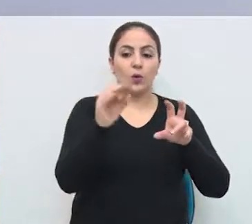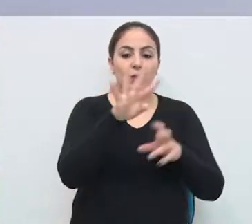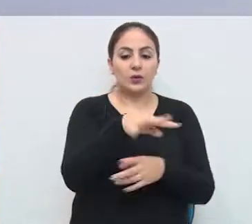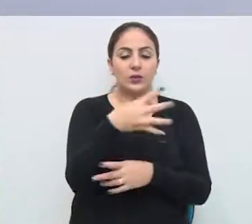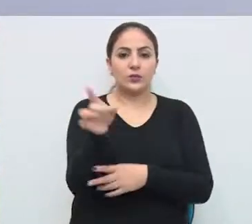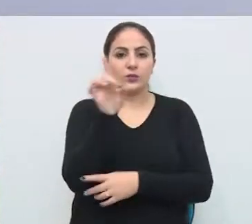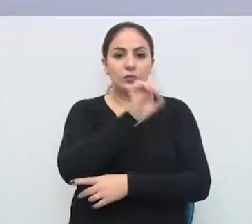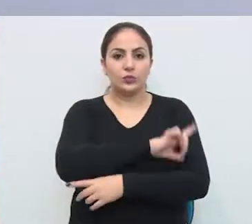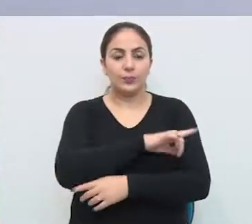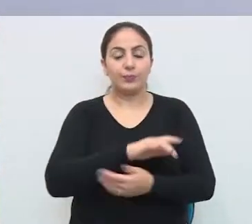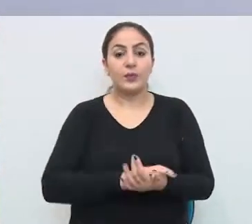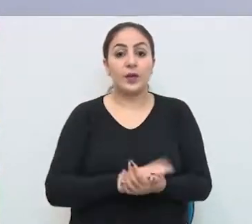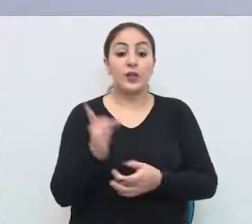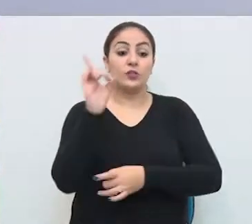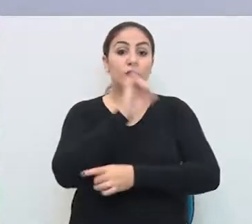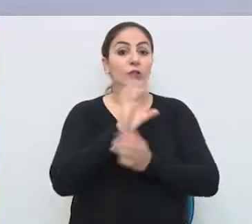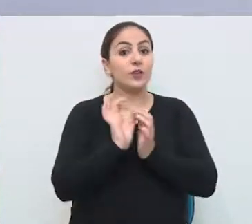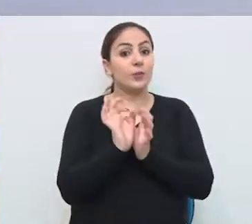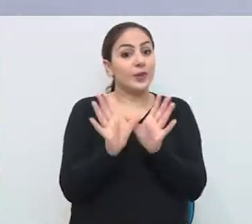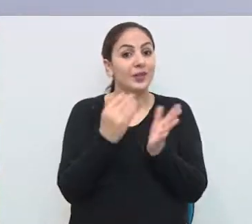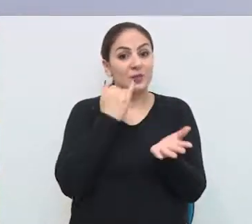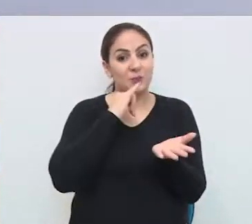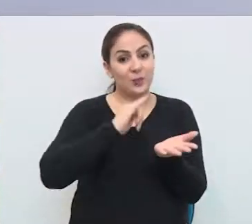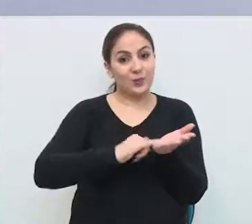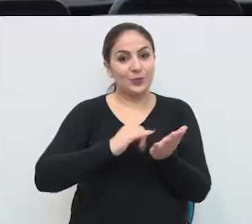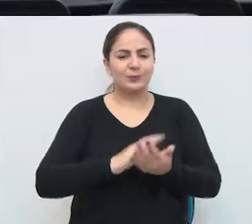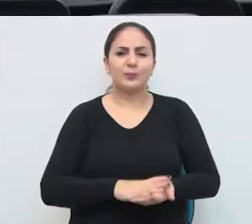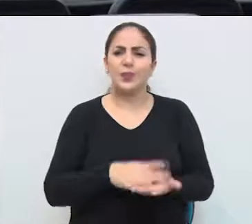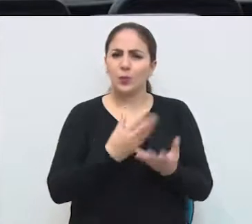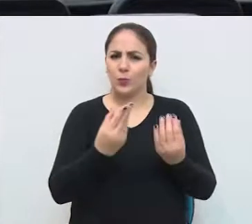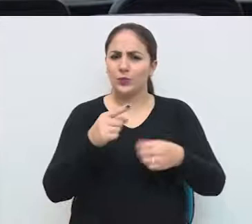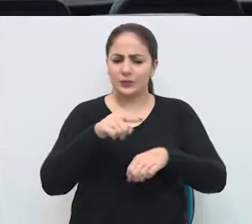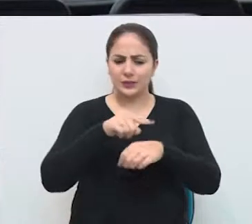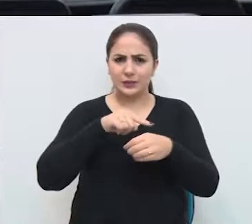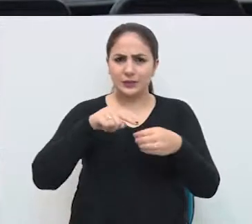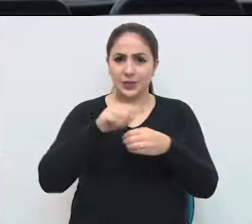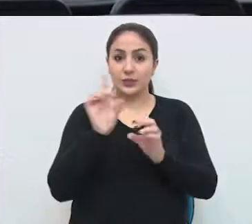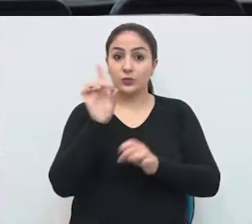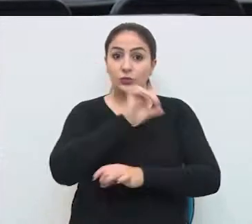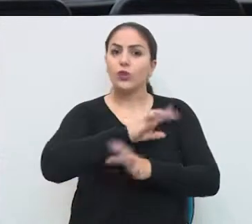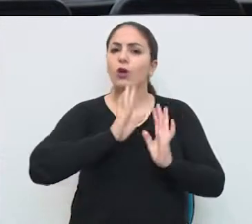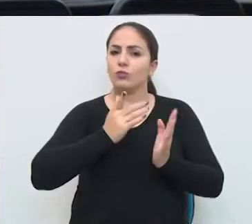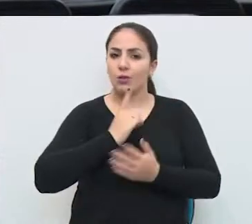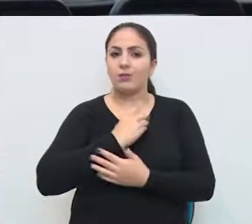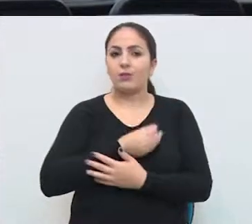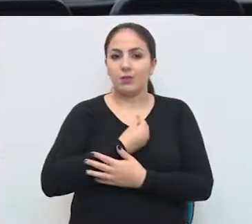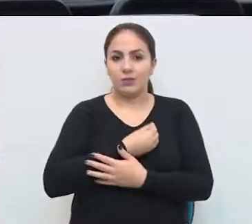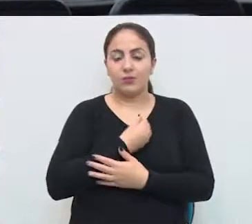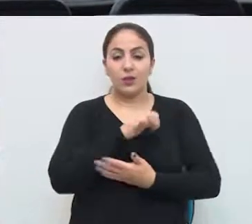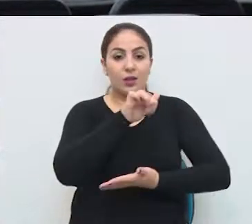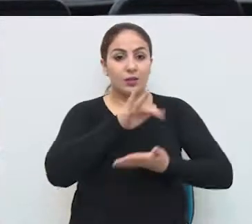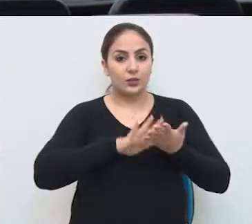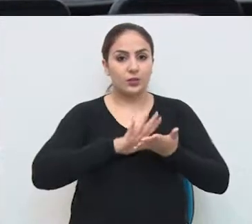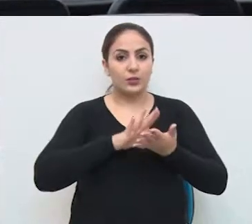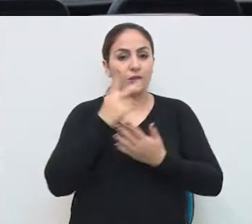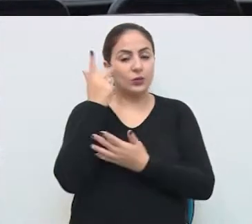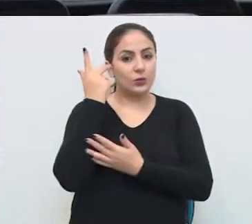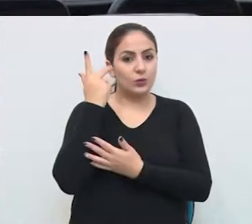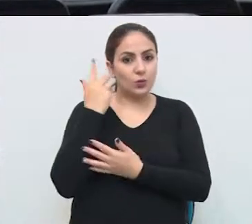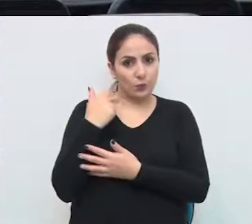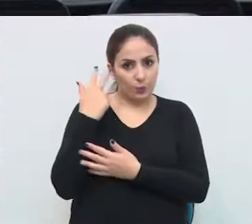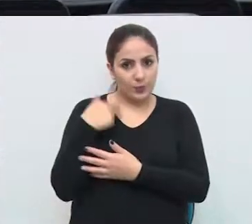do município o Dia da Liberdade de Impostos. Em muitas cidades, a data já existe e